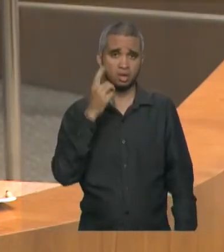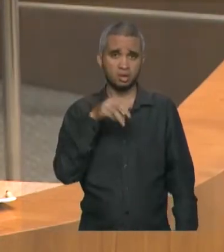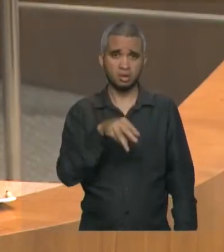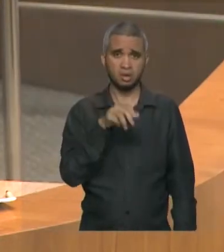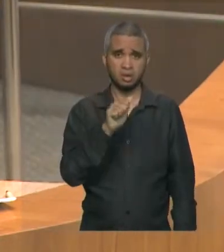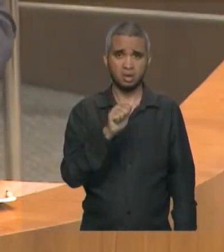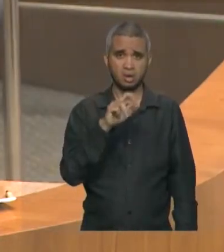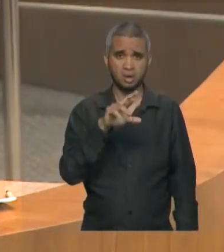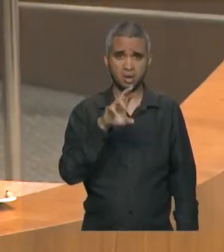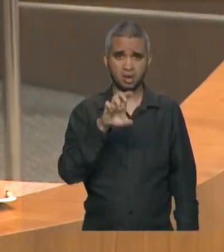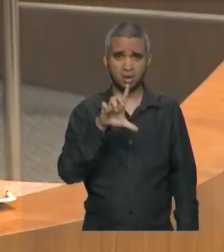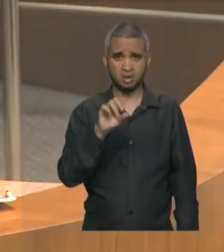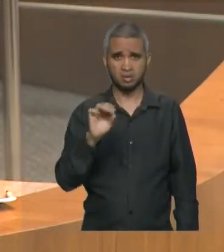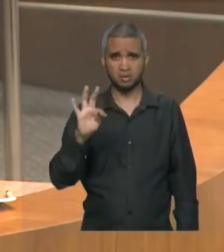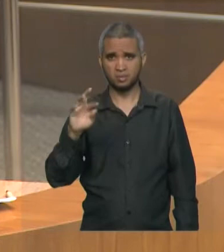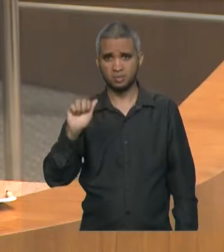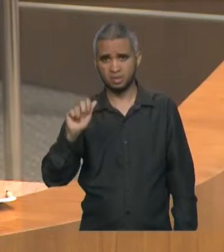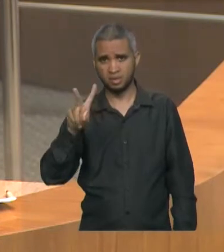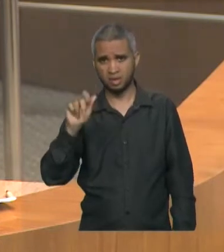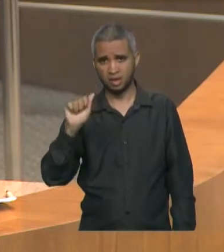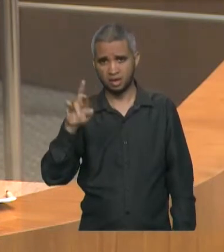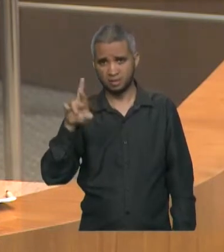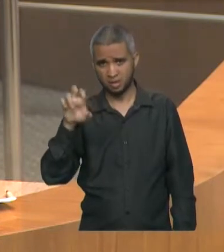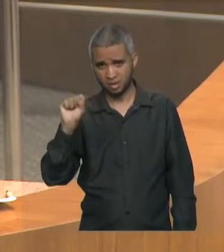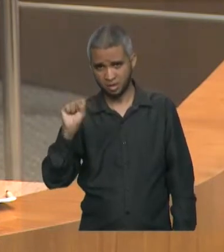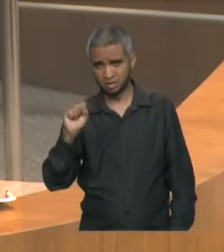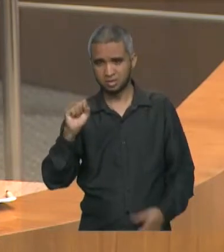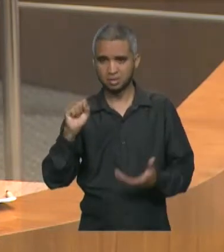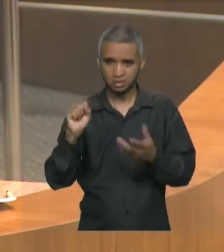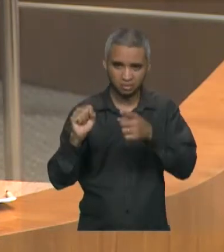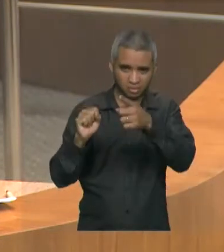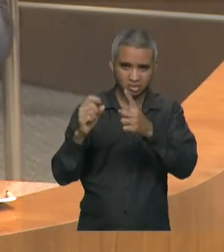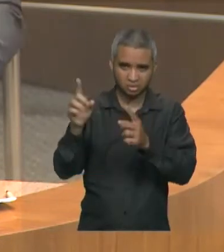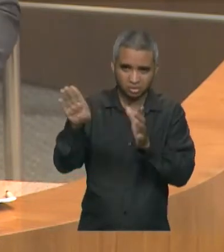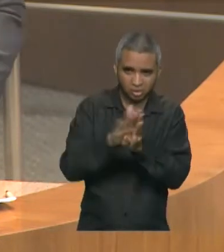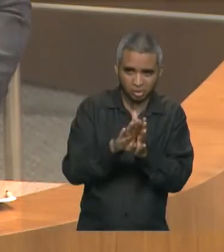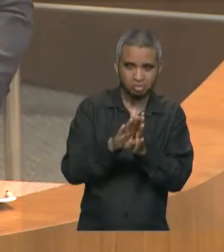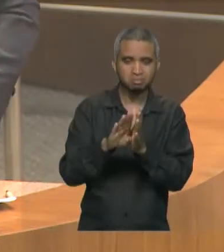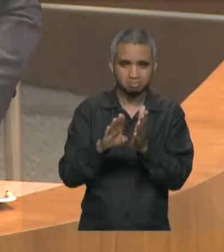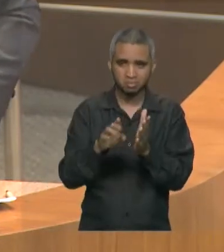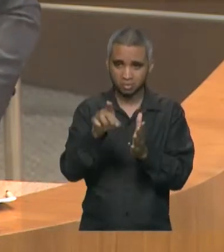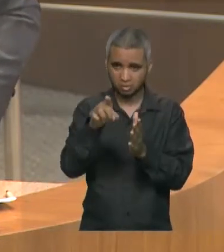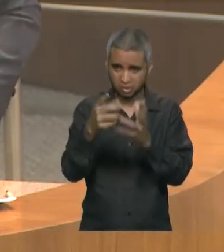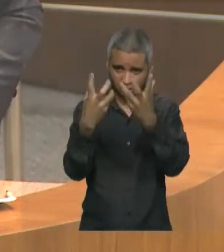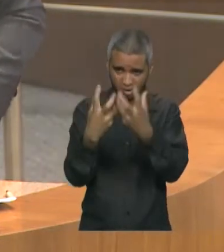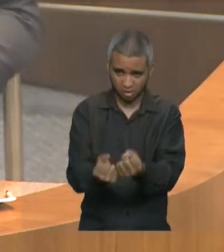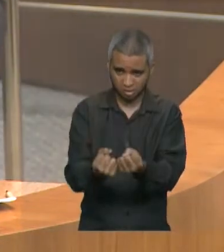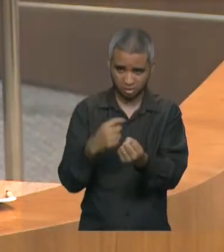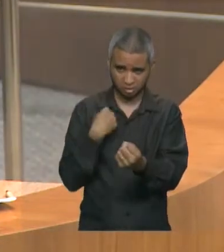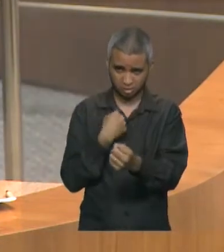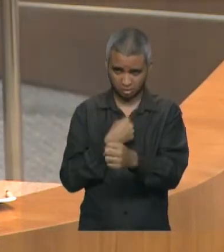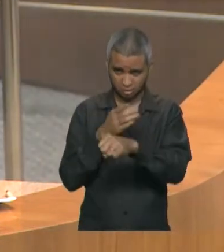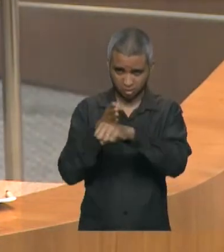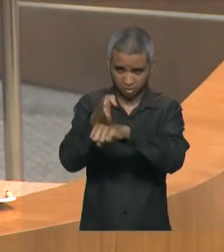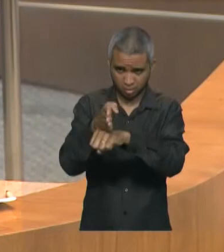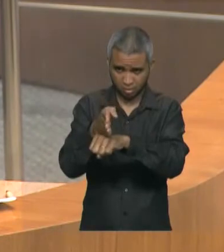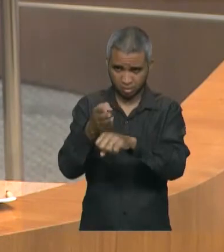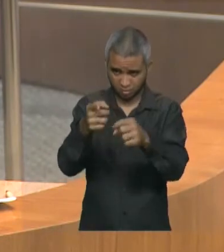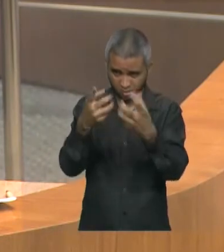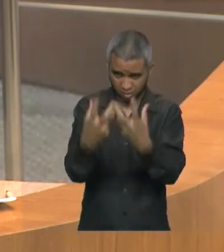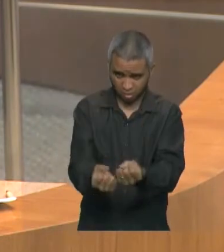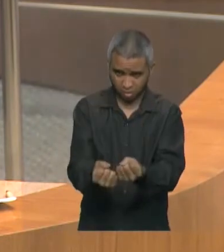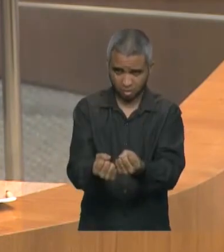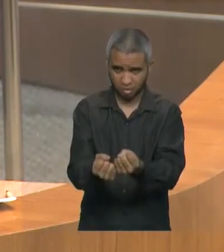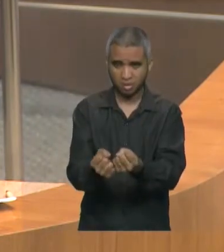vossa presença aqui, que nós vamos lá, e eu gostaria que Vossa Excelência nos atenda. Vossa Excelência vai nos atender lá no Palácio dos Leões? Vai nos atender. E